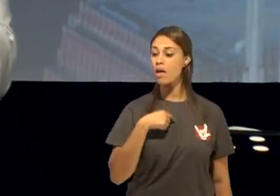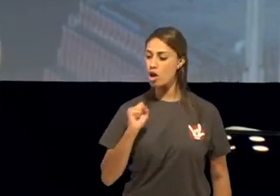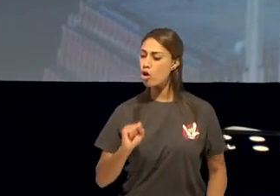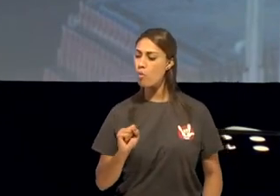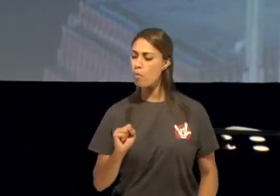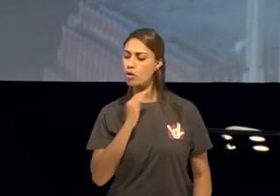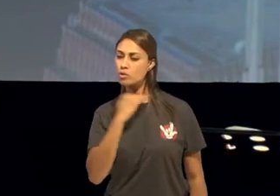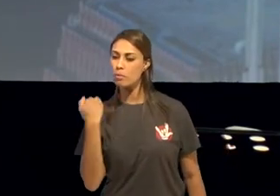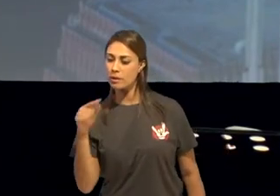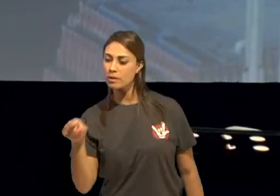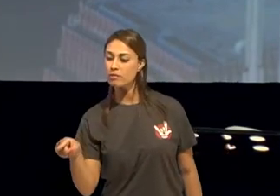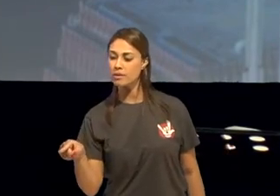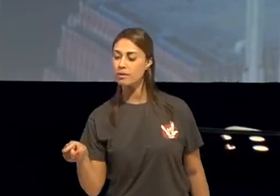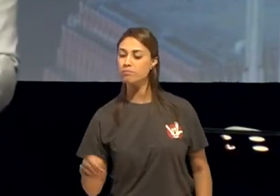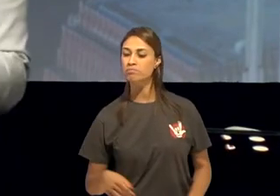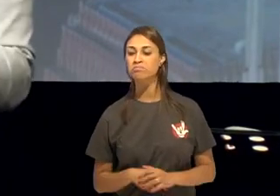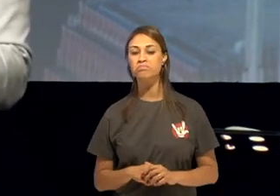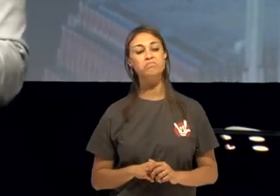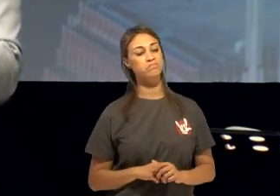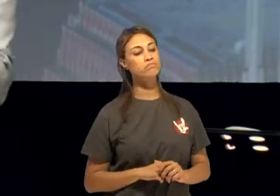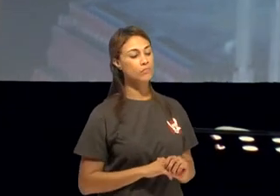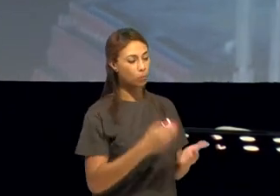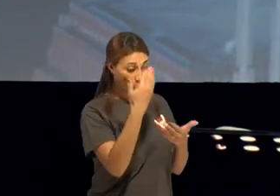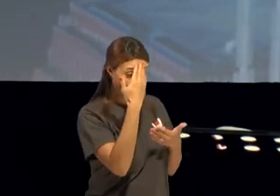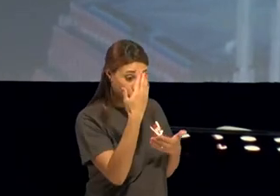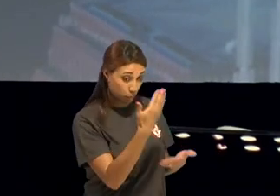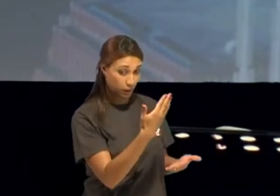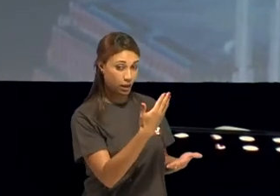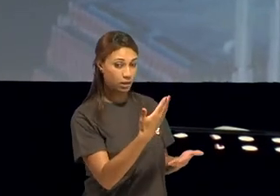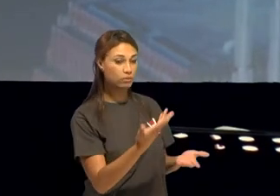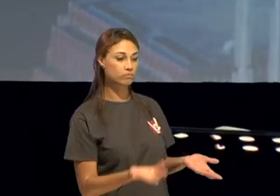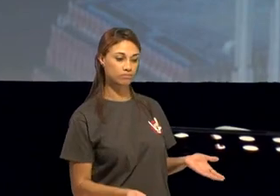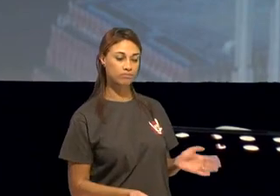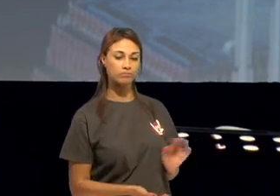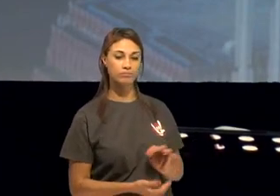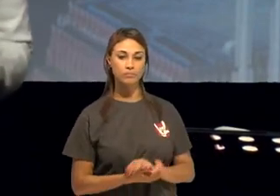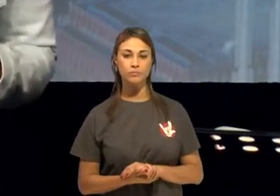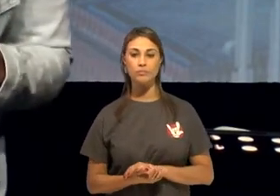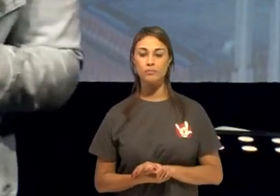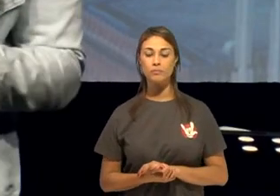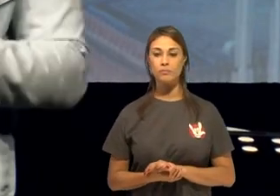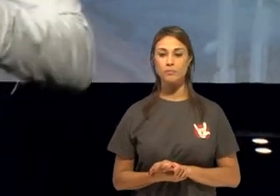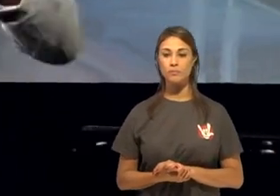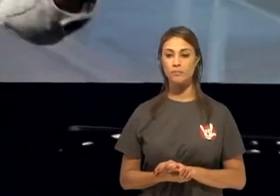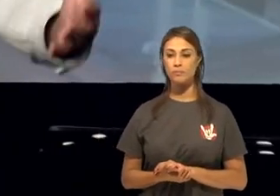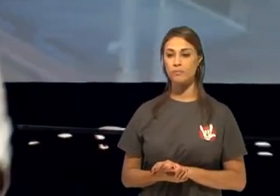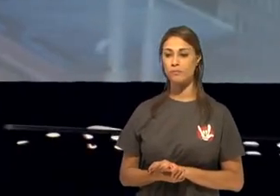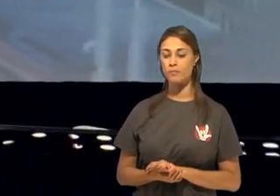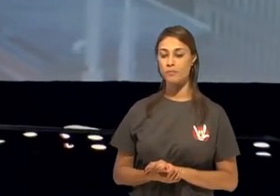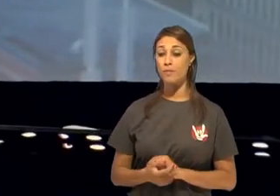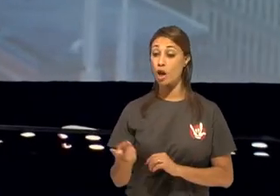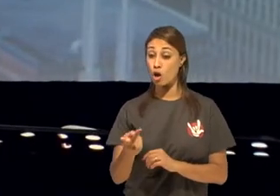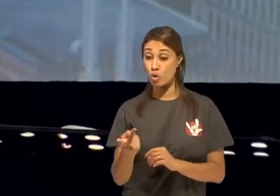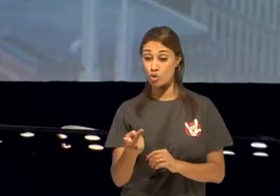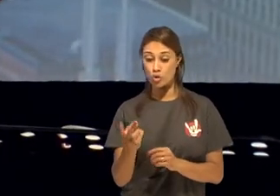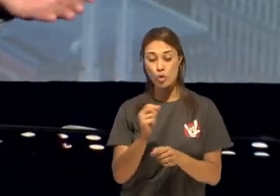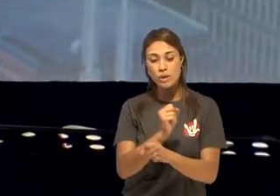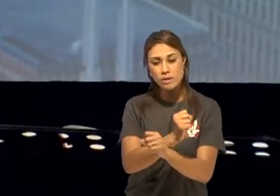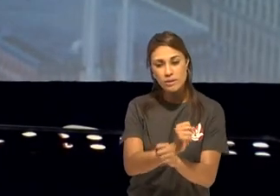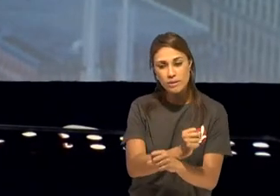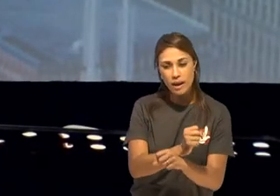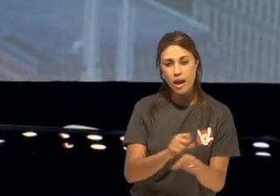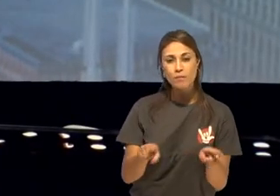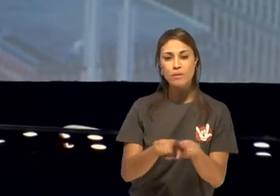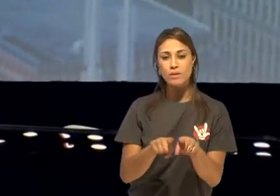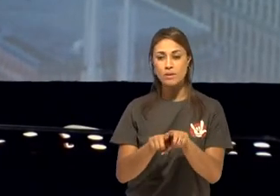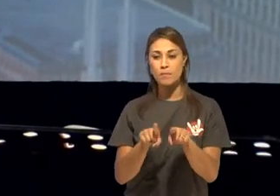para Salomão e fala: muito obrigado, muito obrigado. Dois escravos de Simei fogem, ele vai atrás dos seus escravos, acaba saindo da terra. Salomão aparece e